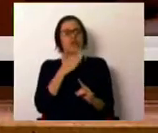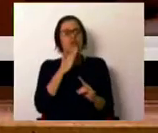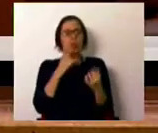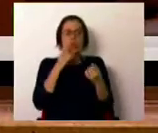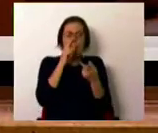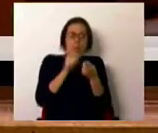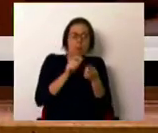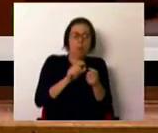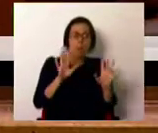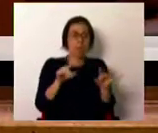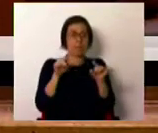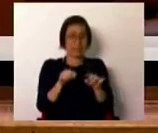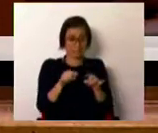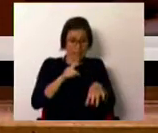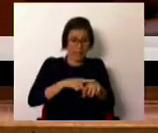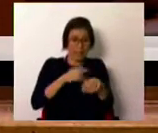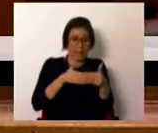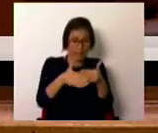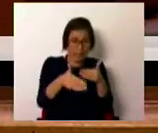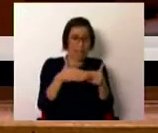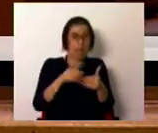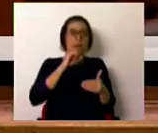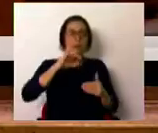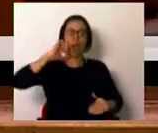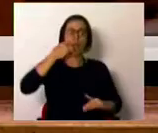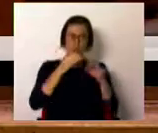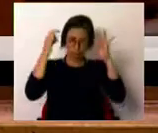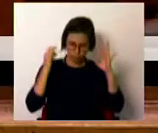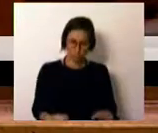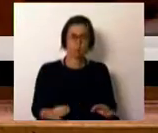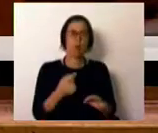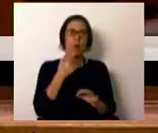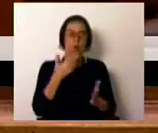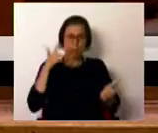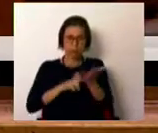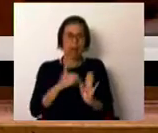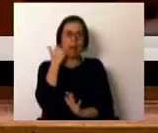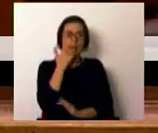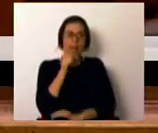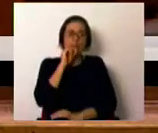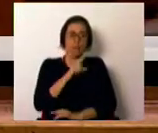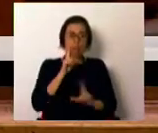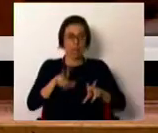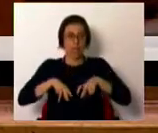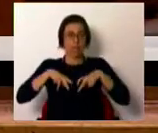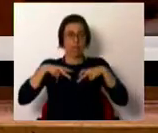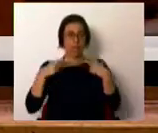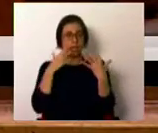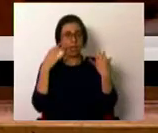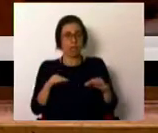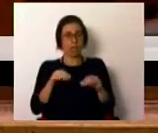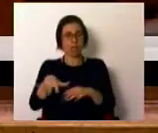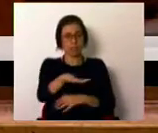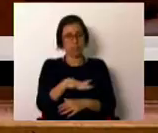temporários, porque nesse hiato de tempo pode afetar-se de forma muito séria esta riqueza biológica